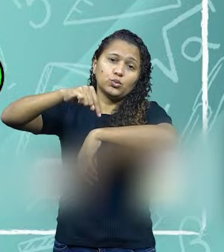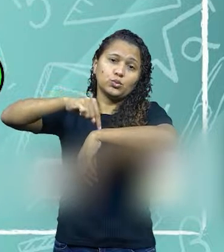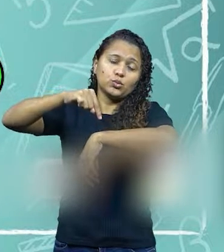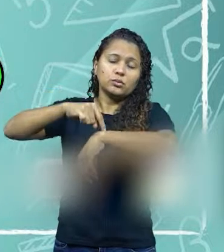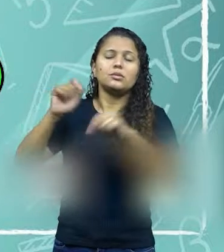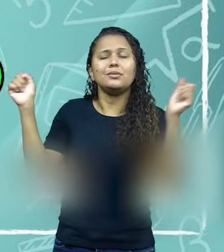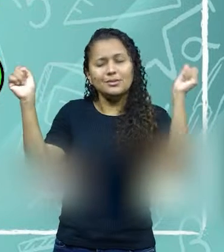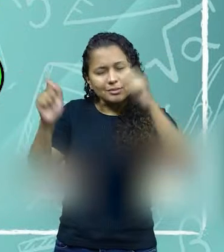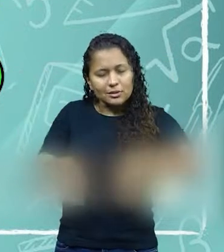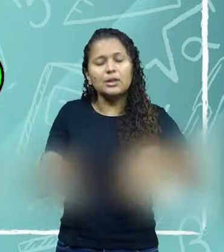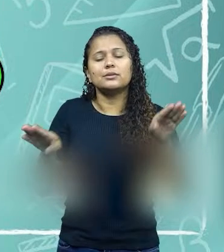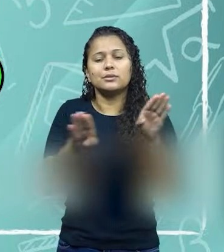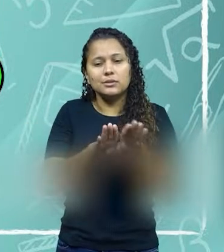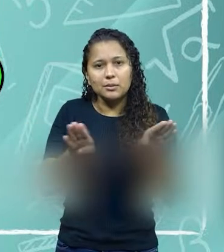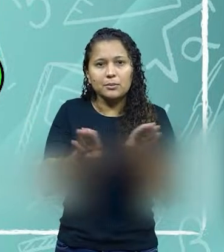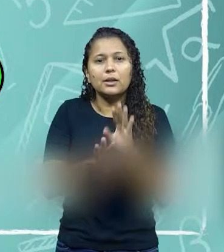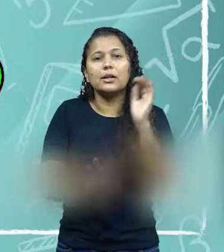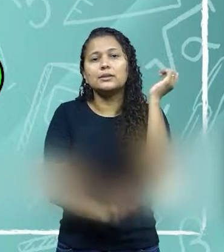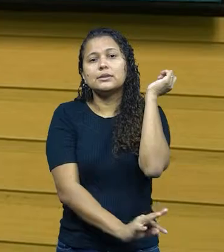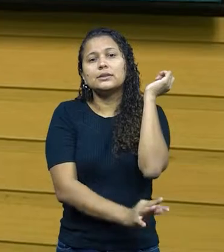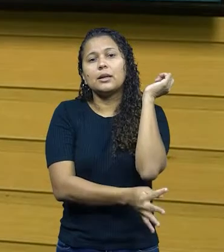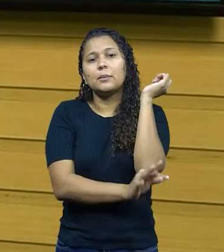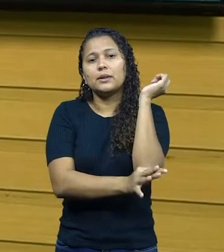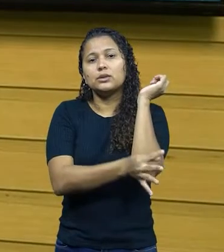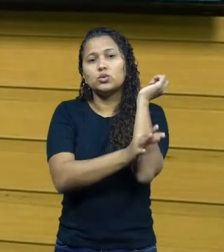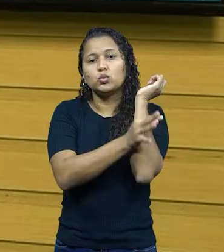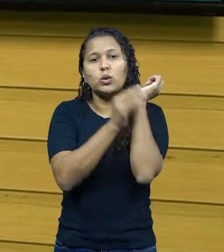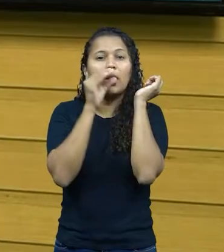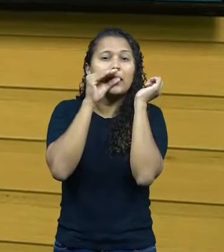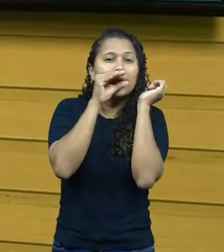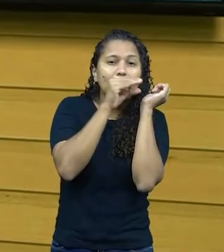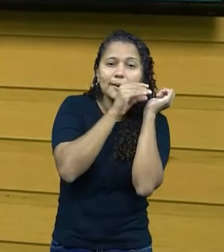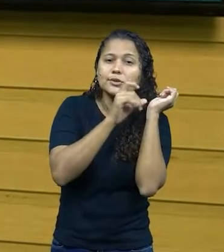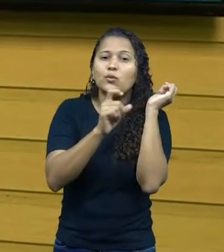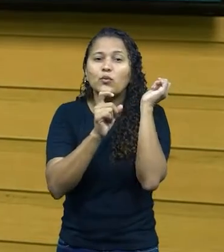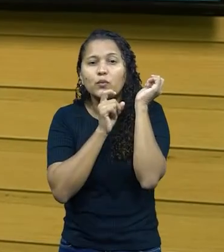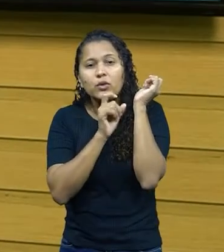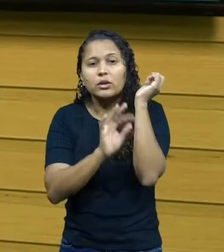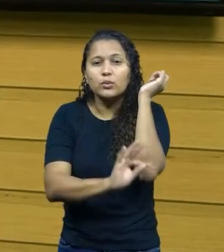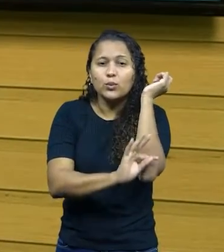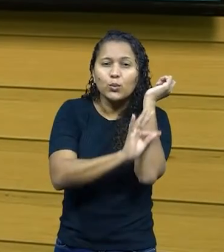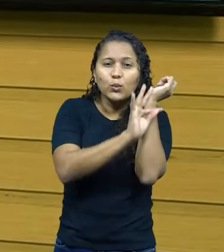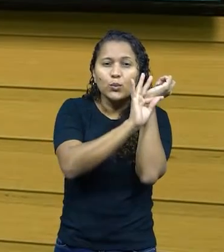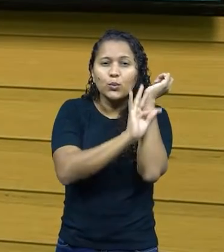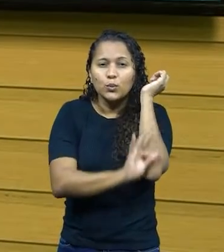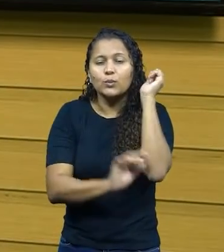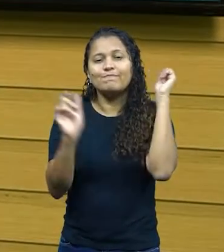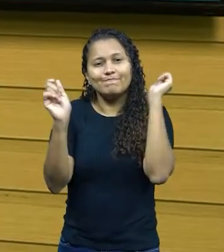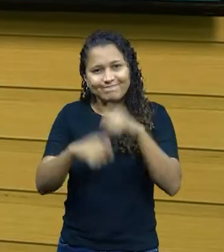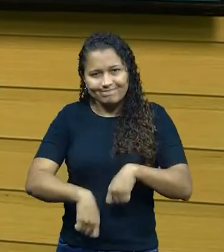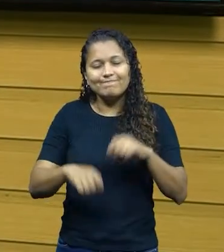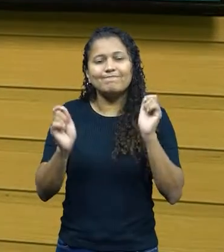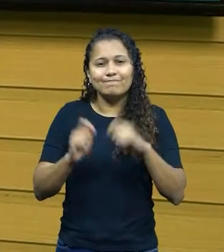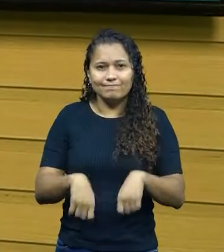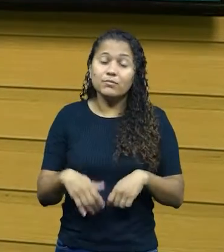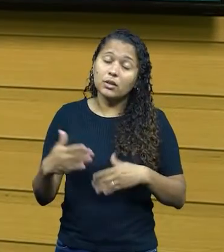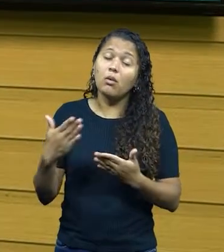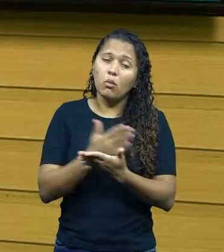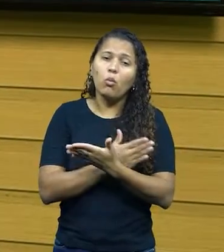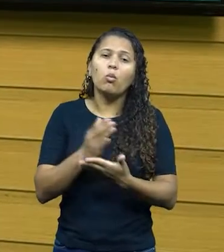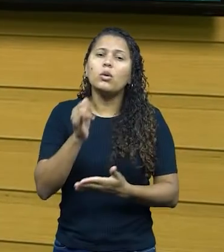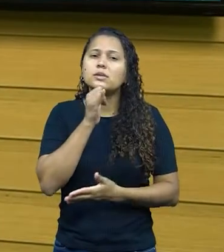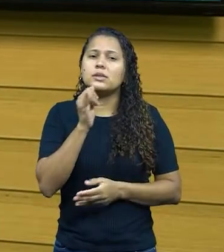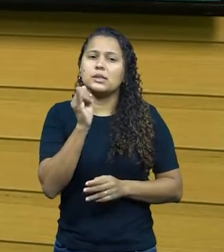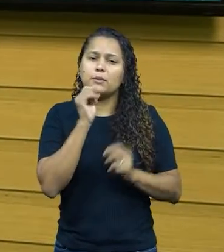também podemos medir o quê? A temperatura. Esses são alguns exemplos que a gente pode medir. Então, esses são alguns exemplos